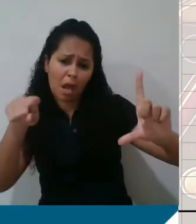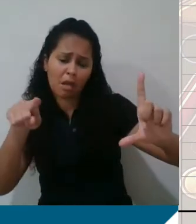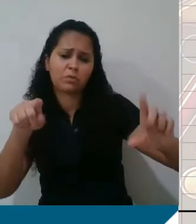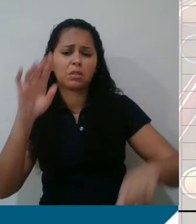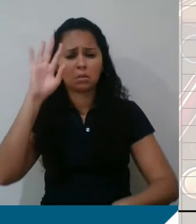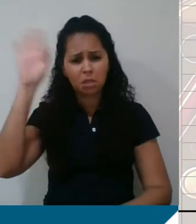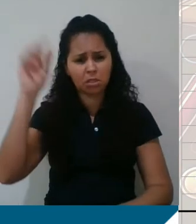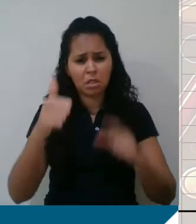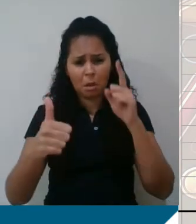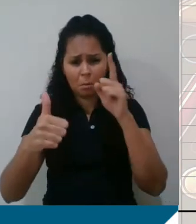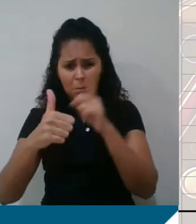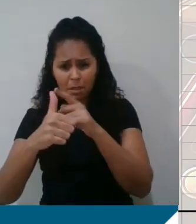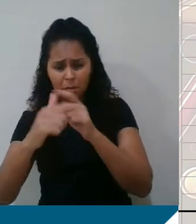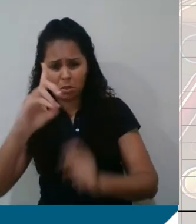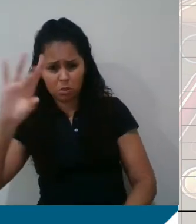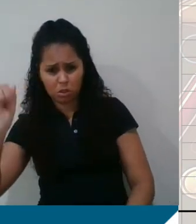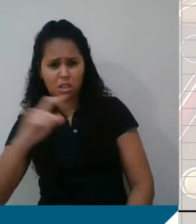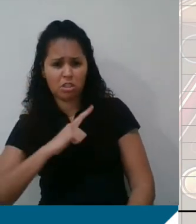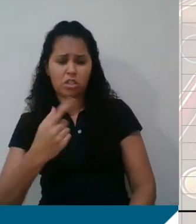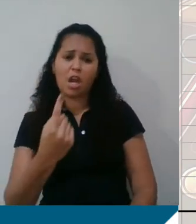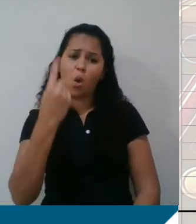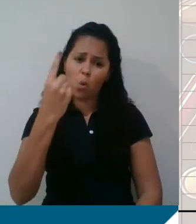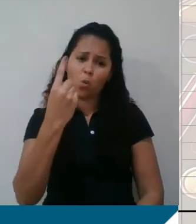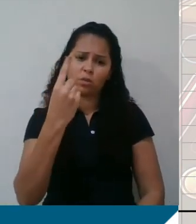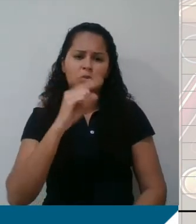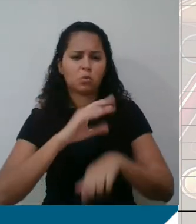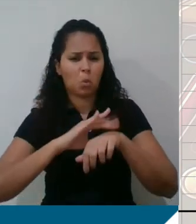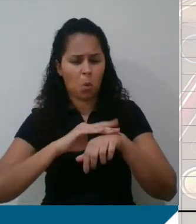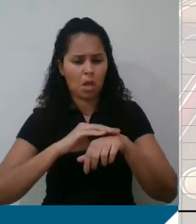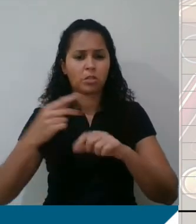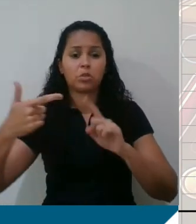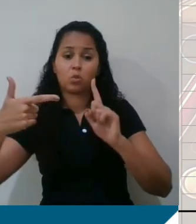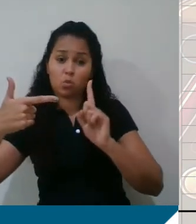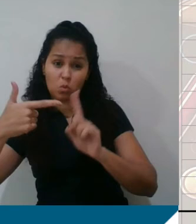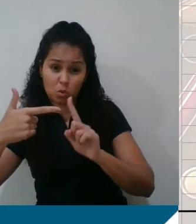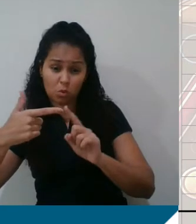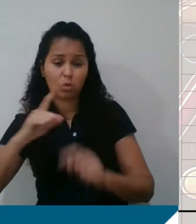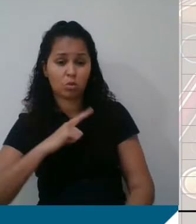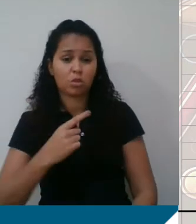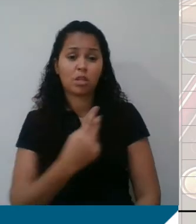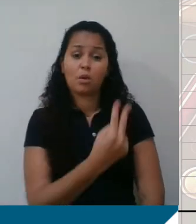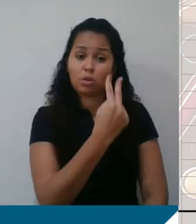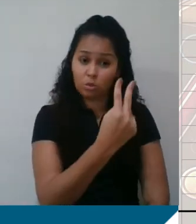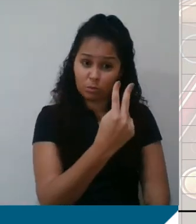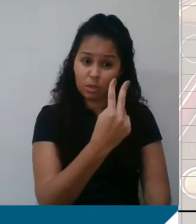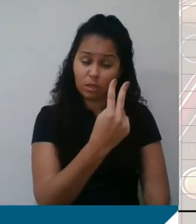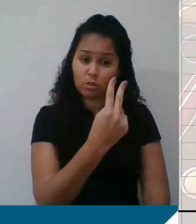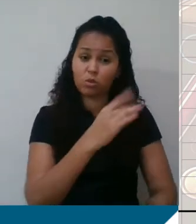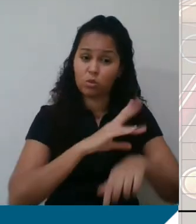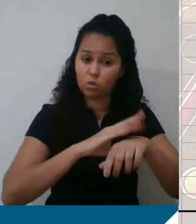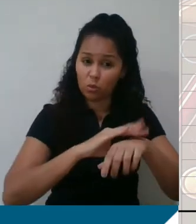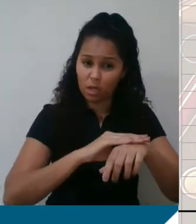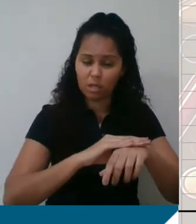forma de gráfico, por exemplo. Então, suponha que no primeiro dia tinha um infectado, tudo começou por ali. No segundo dia, houve duas novas